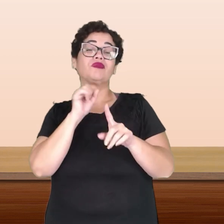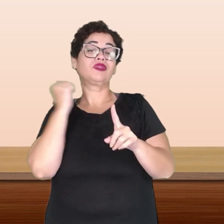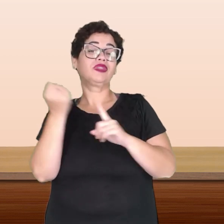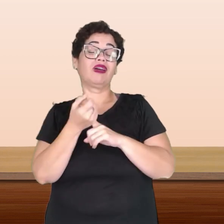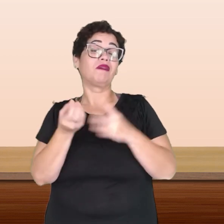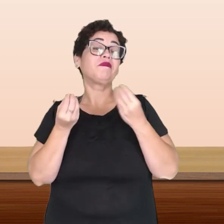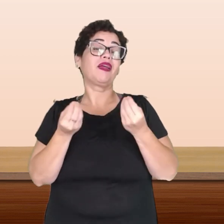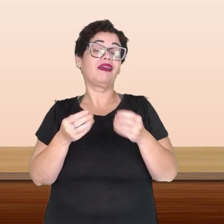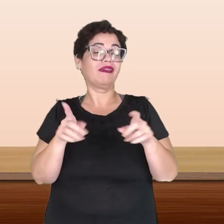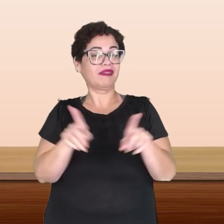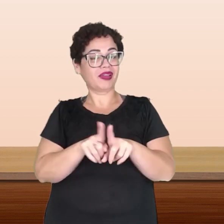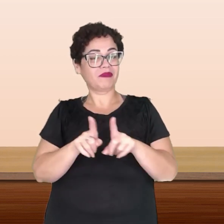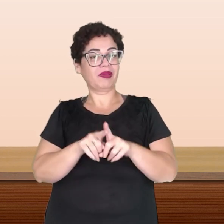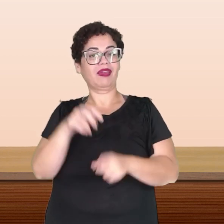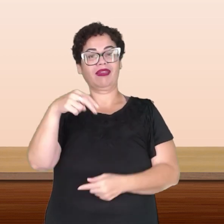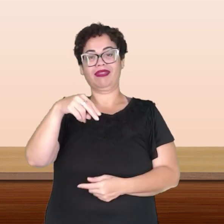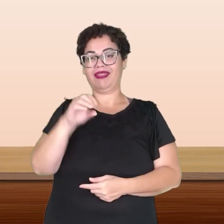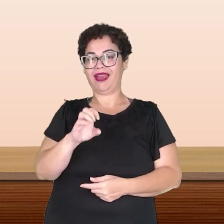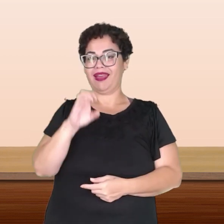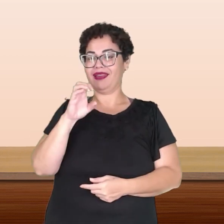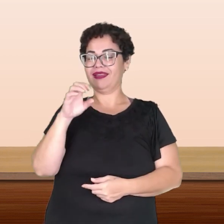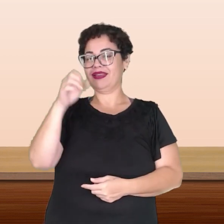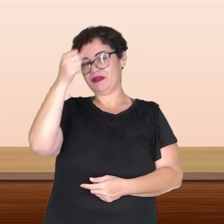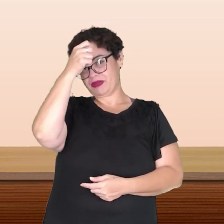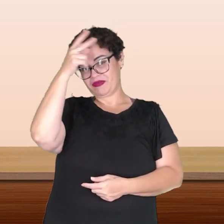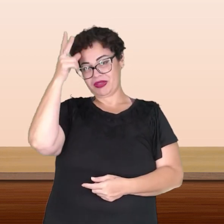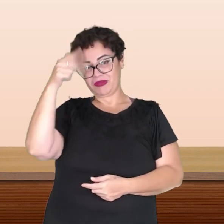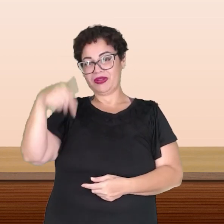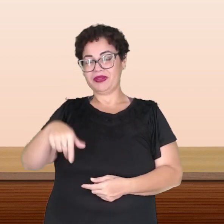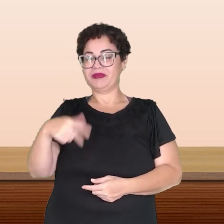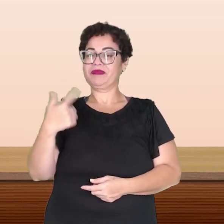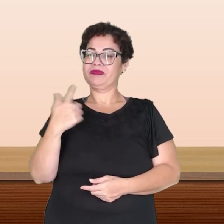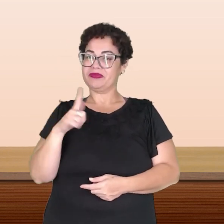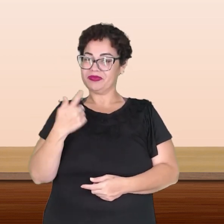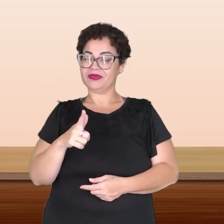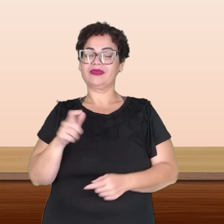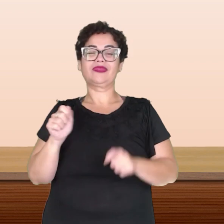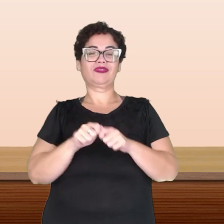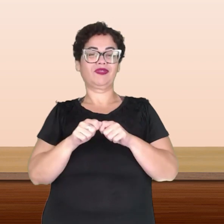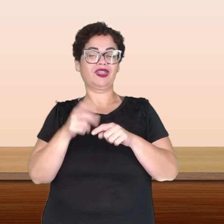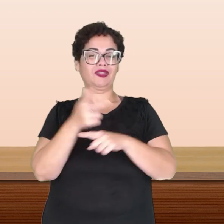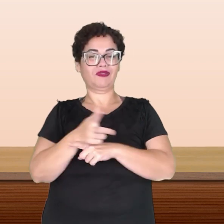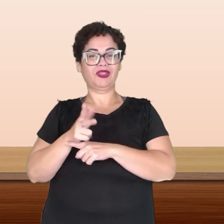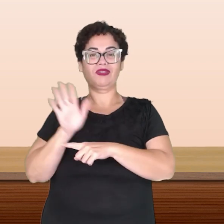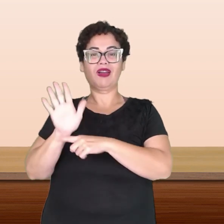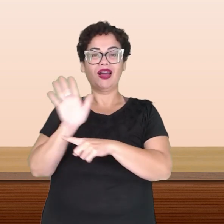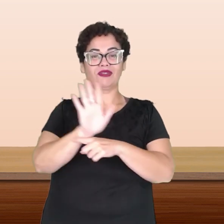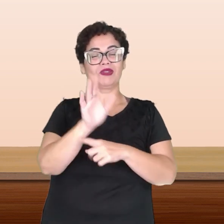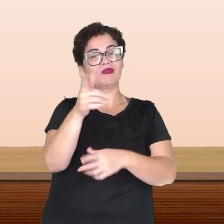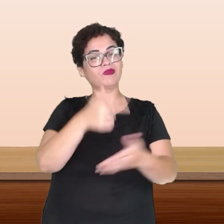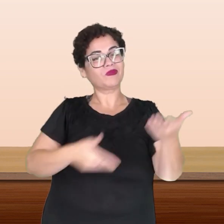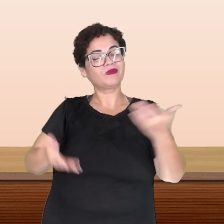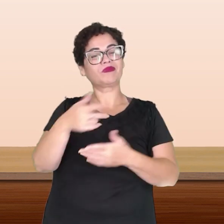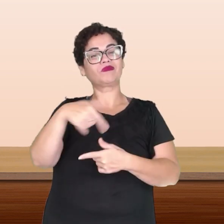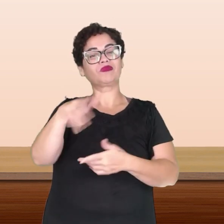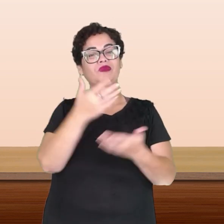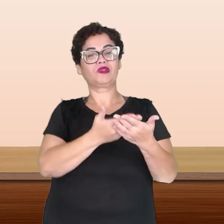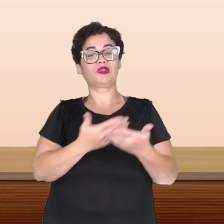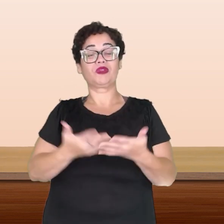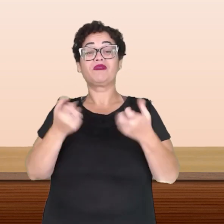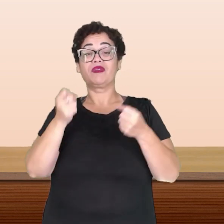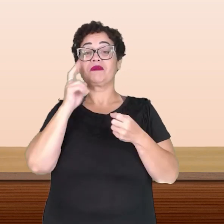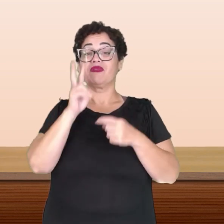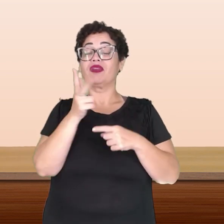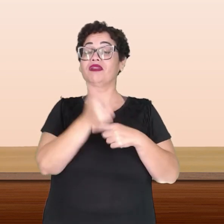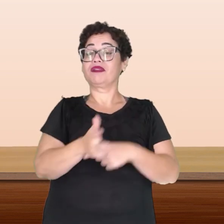também. E o Núcleo Educação Conectada, o NEC, da SME Goiânia, produziu uns vídeos para auxiliar vocês em seus estudos. E